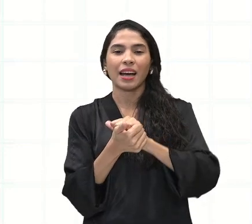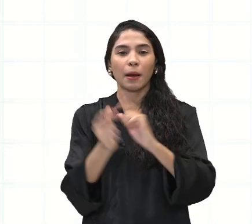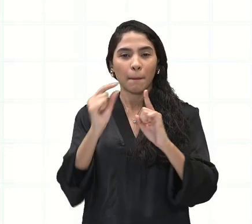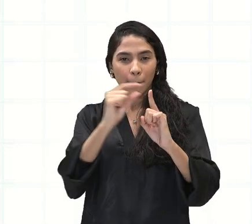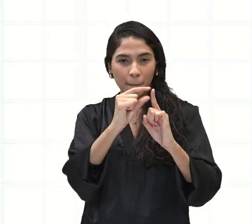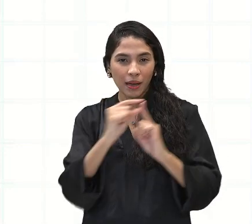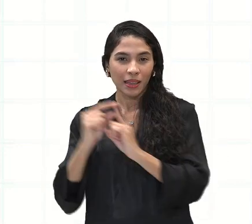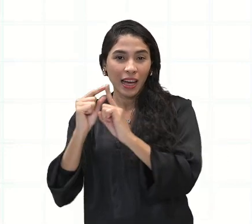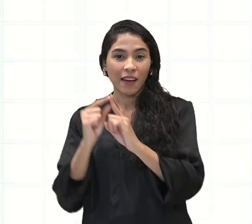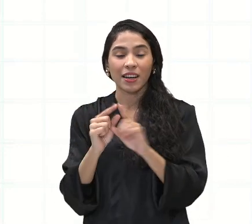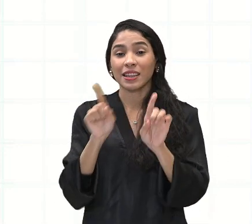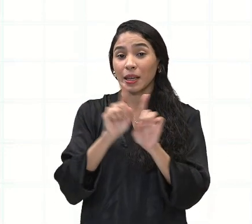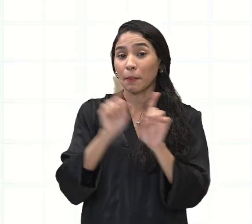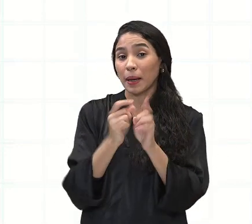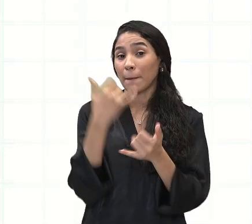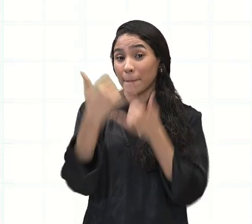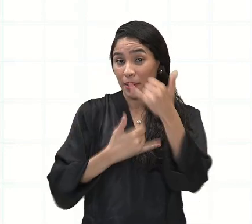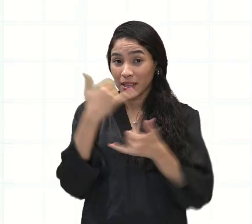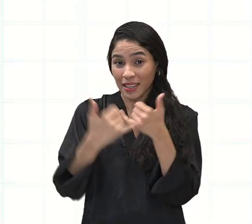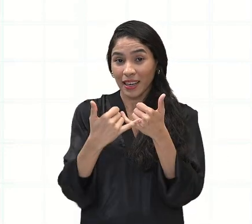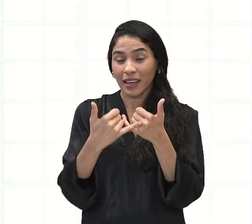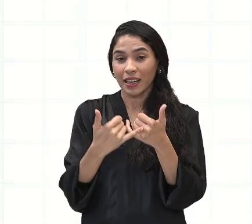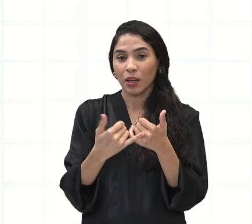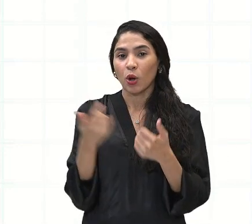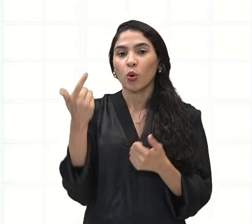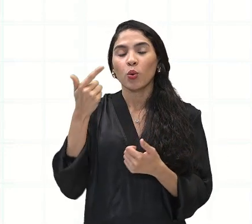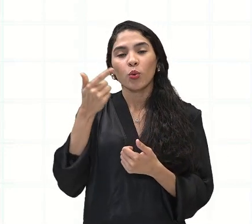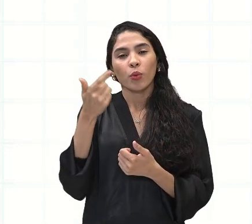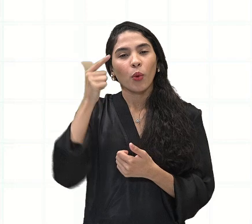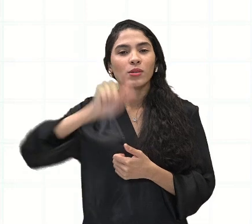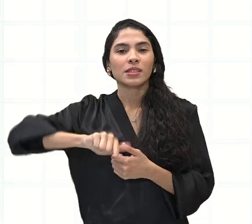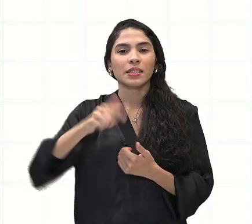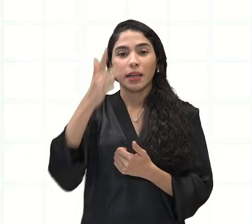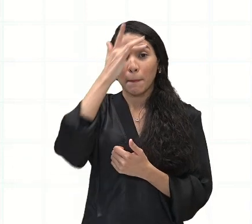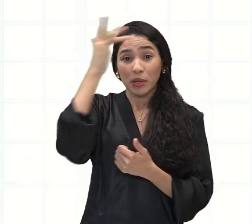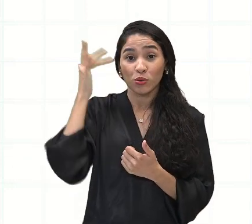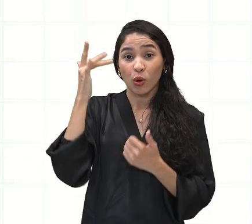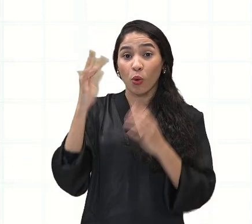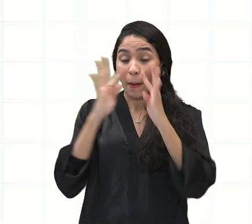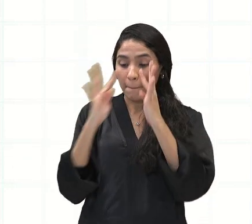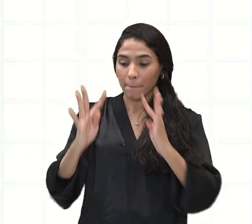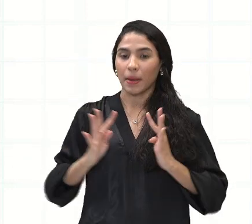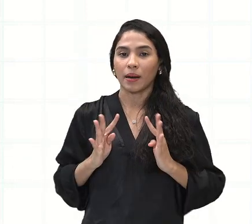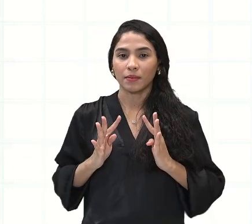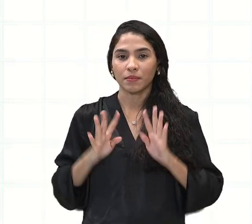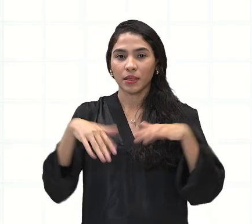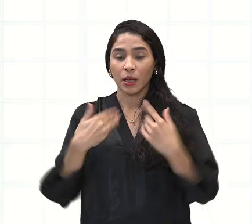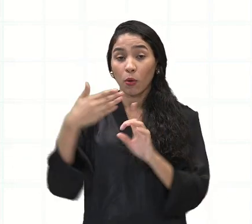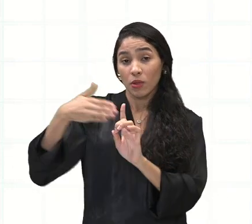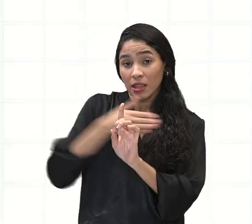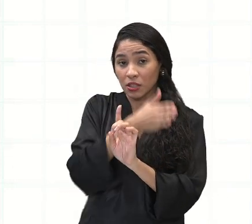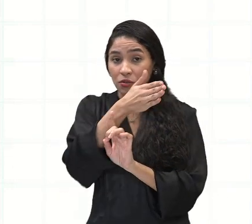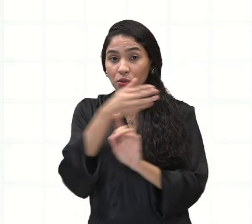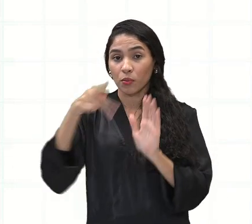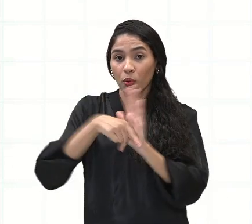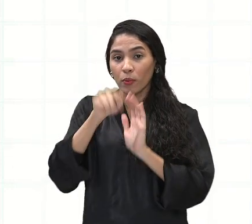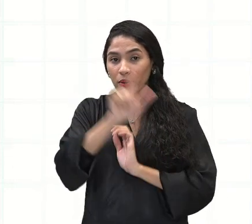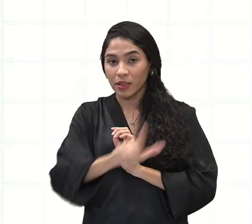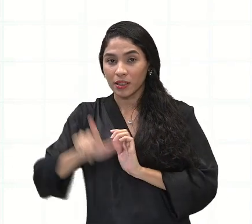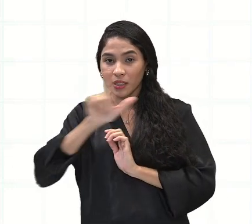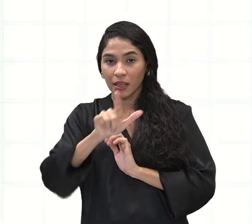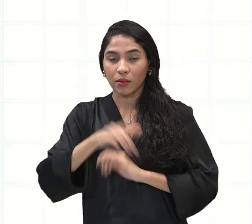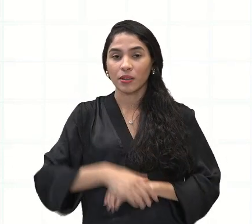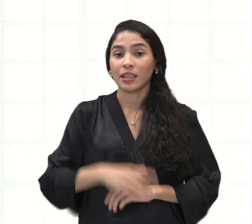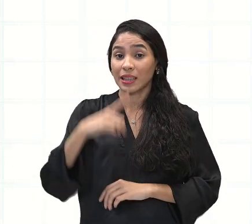palavras, brincar, para que eu chame a atenção do meu leitor. Então, elas consistem em desvios do sentido literal. Existem os